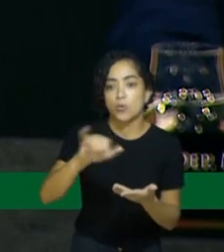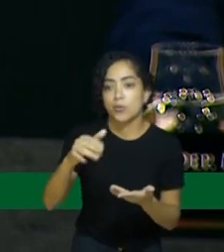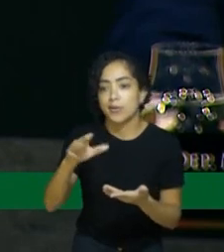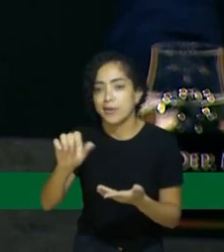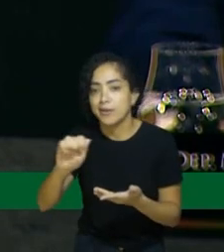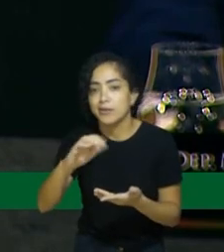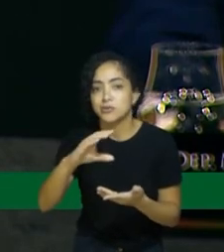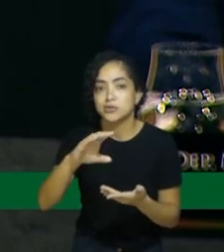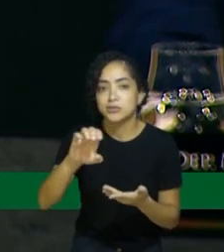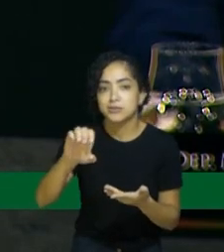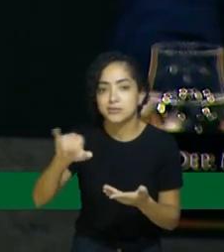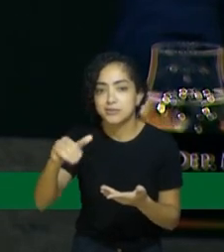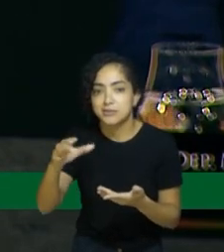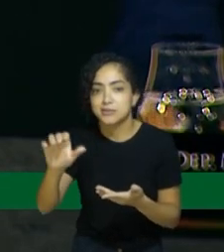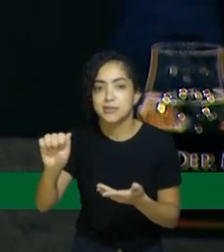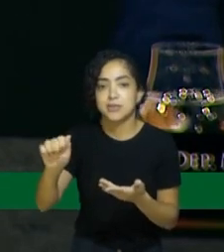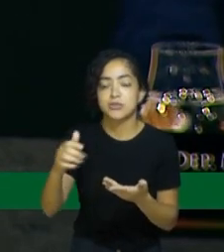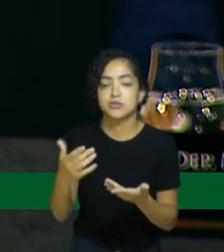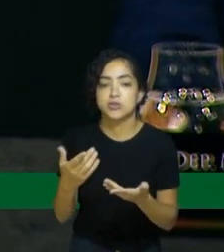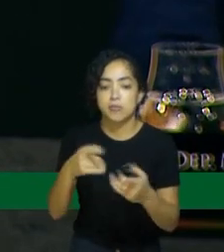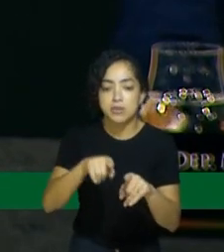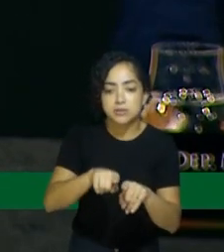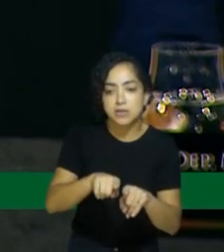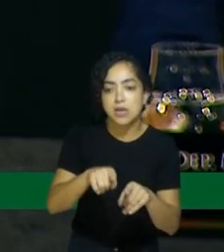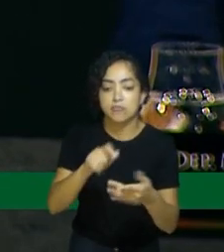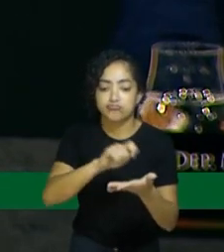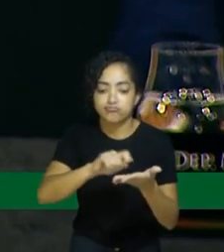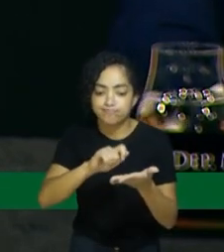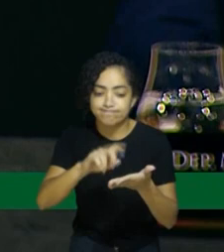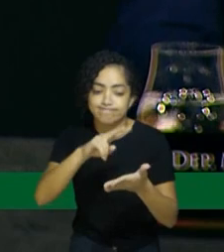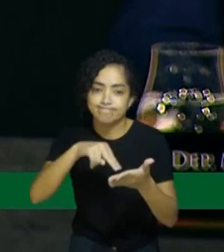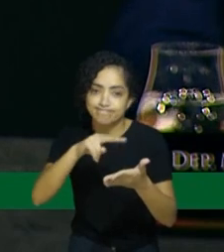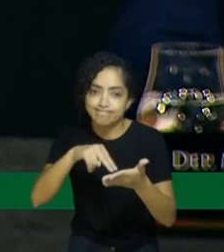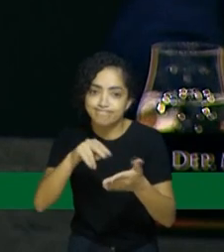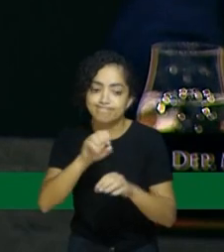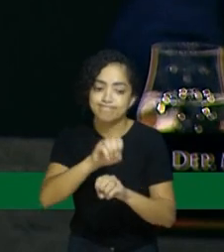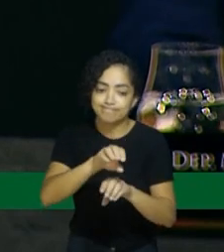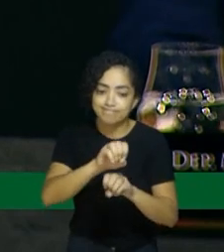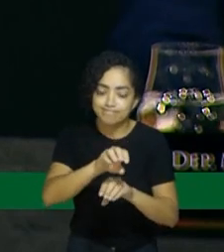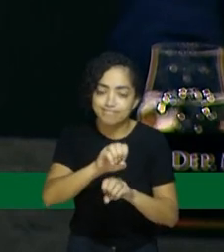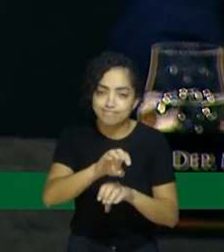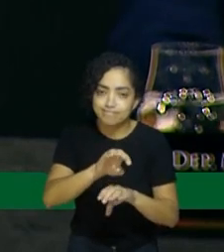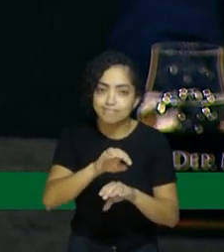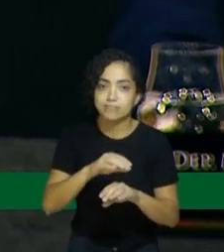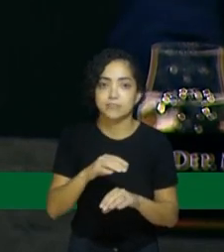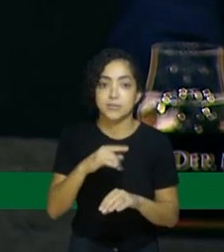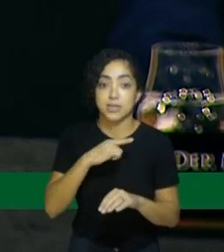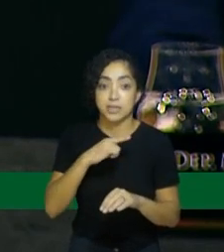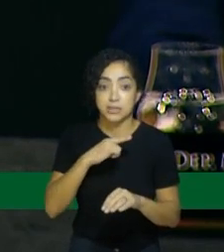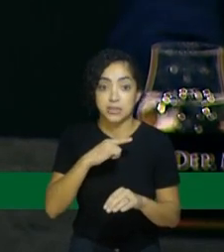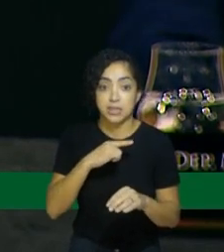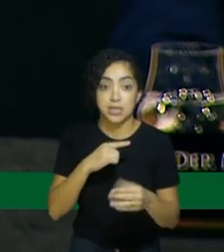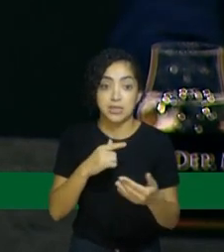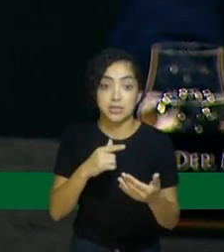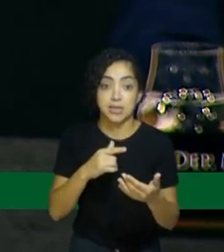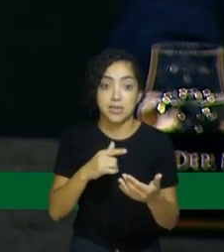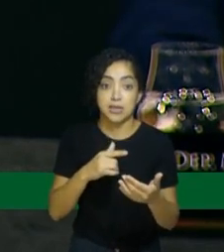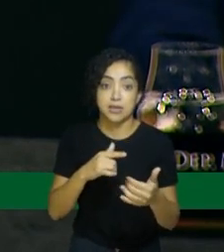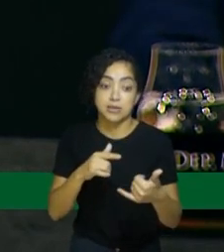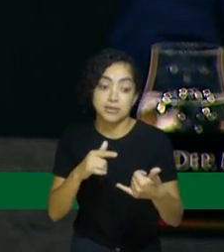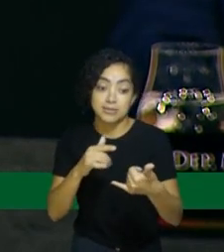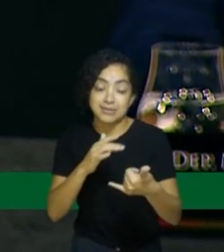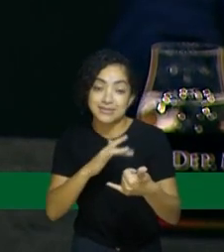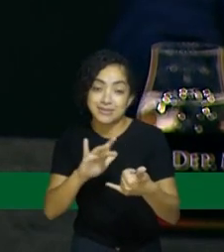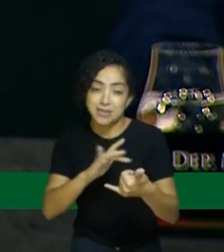né Para que elas possam se alfabetizar tem pessoas que têm o celular e pra gente mandar uma